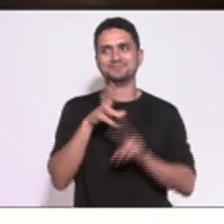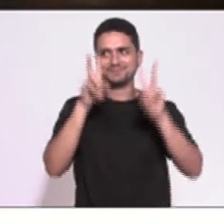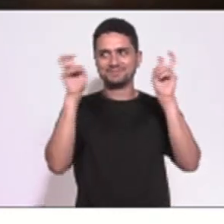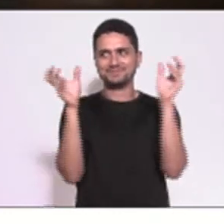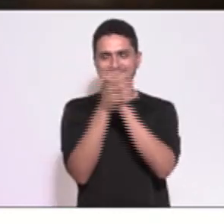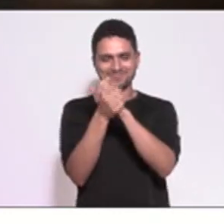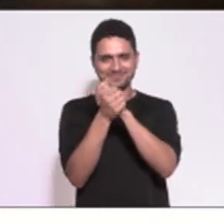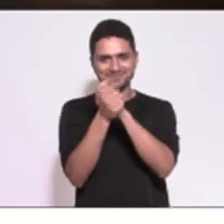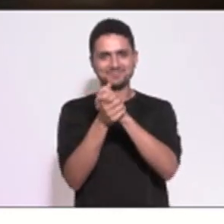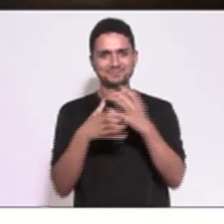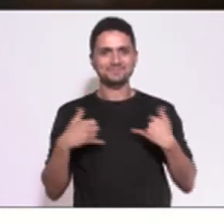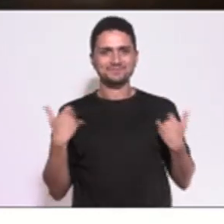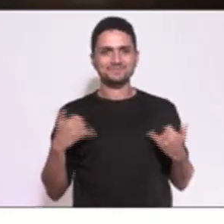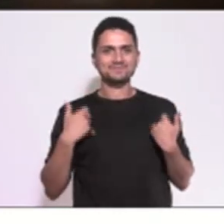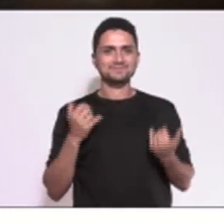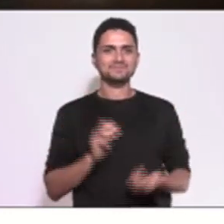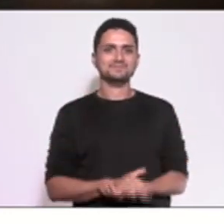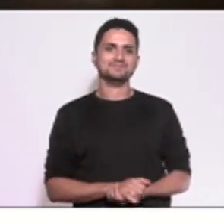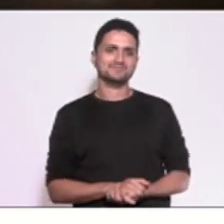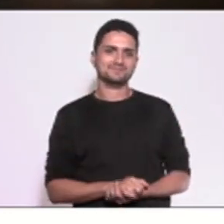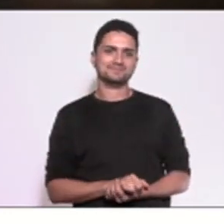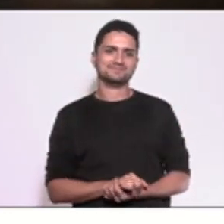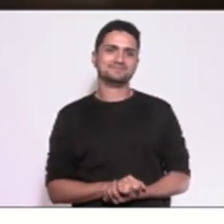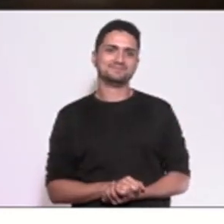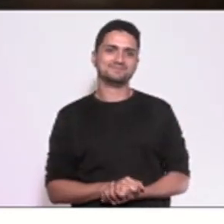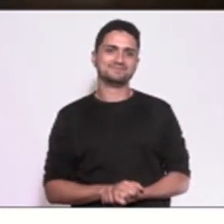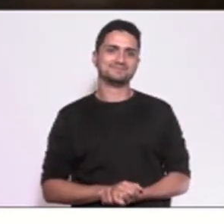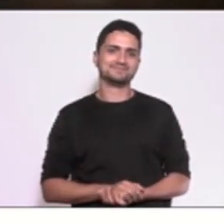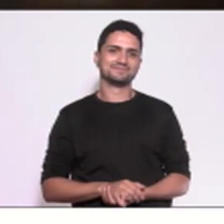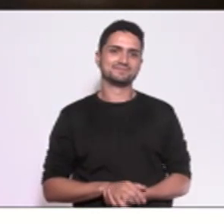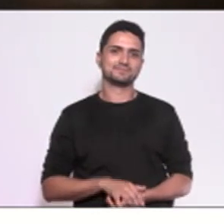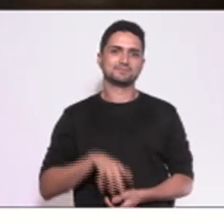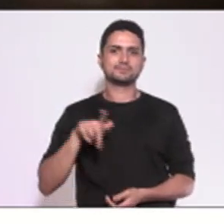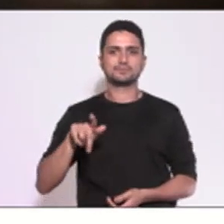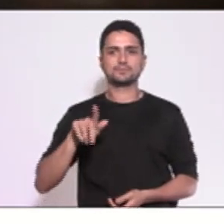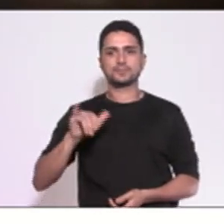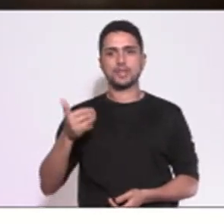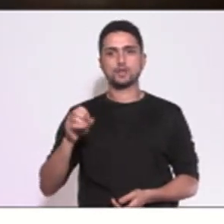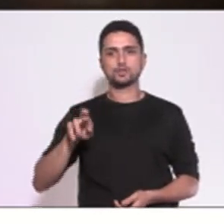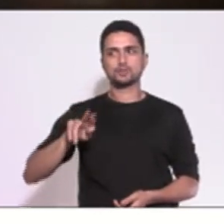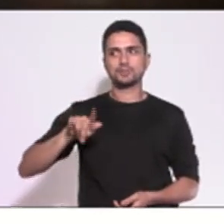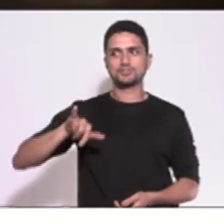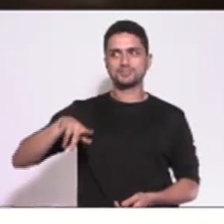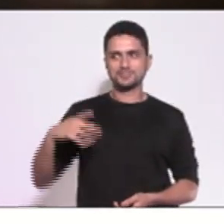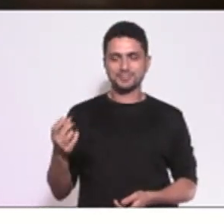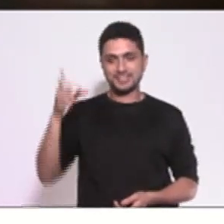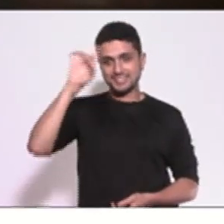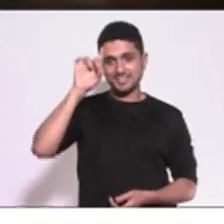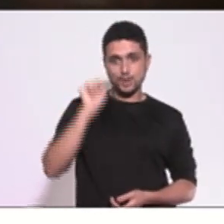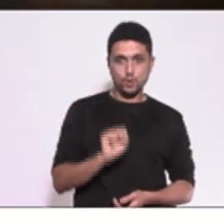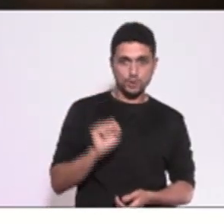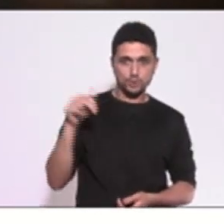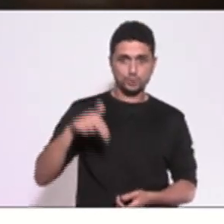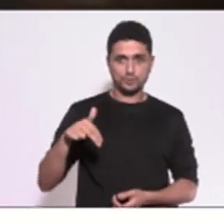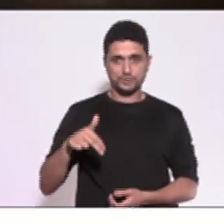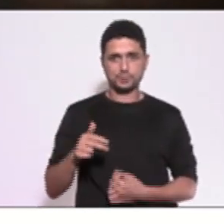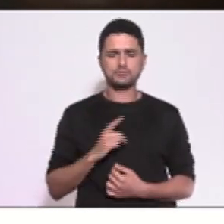ali o Jorginho se levantar. Jorginho, no dia 8 de novembro, vendo algumas